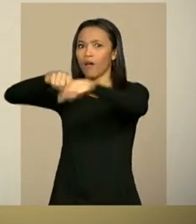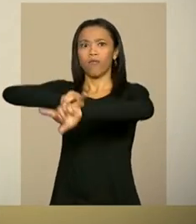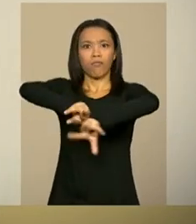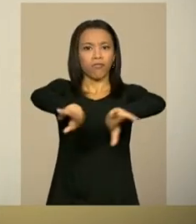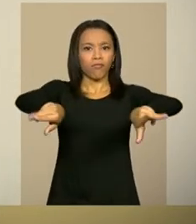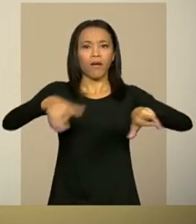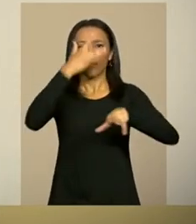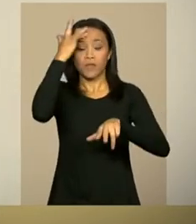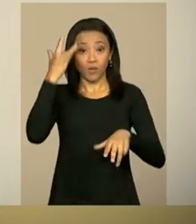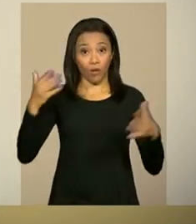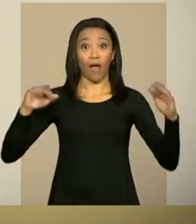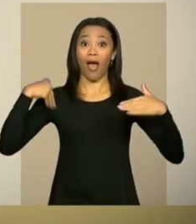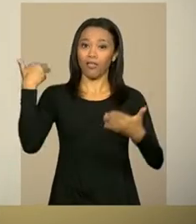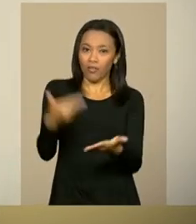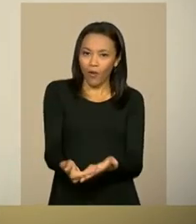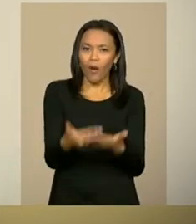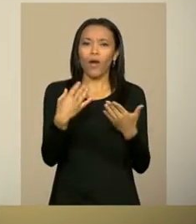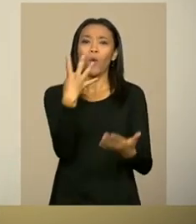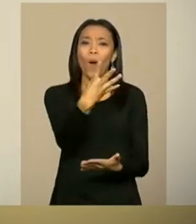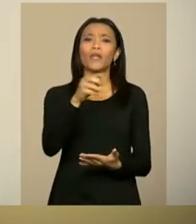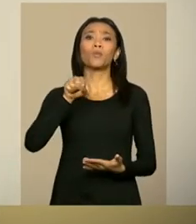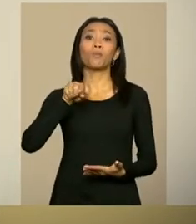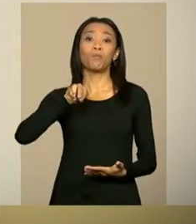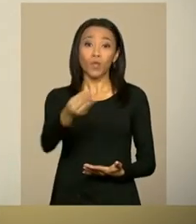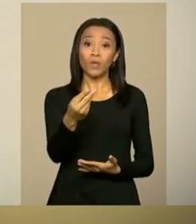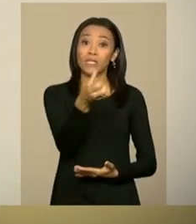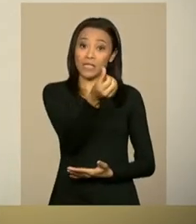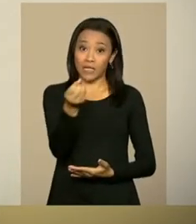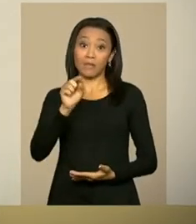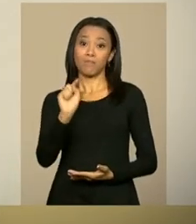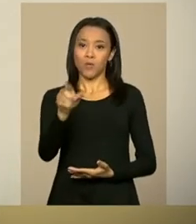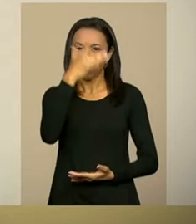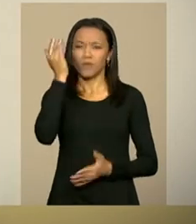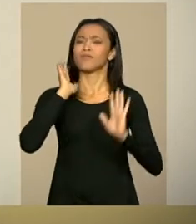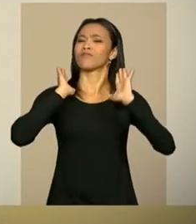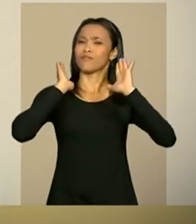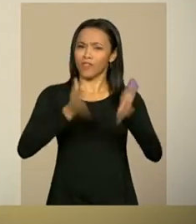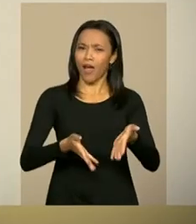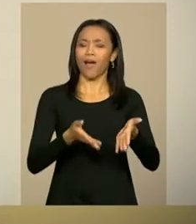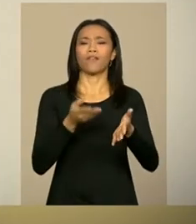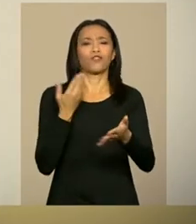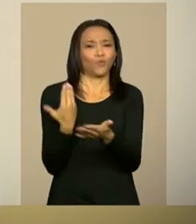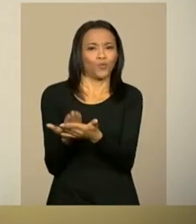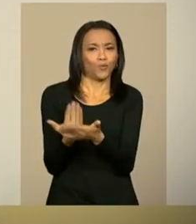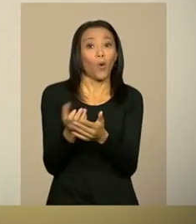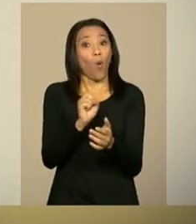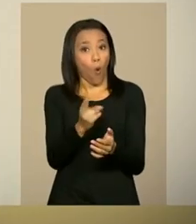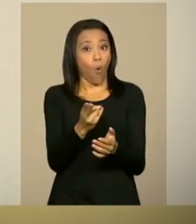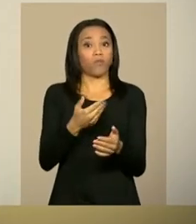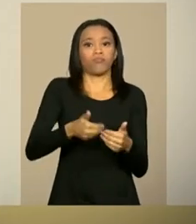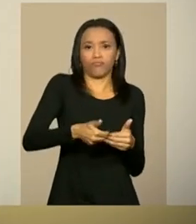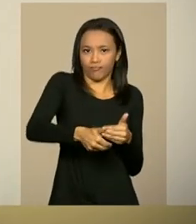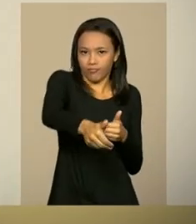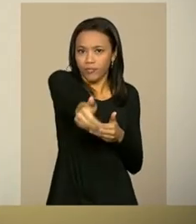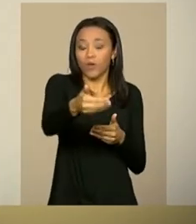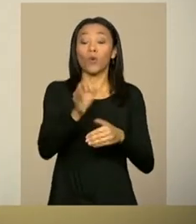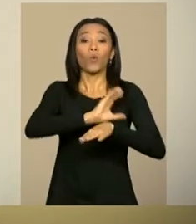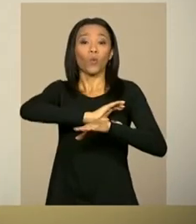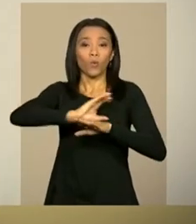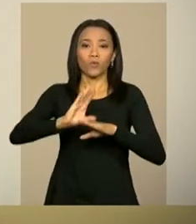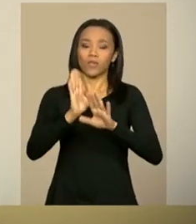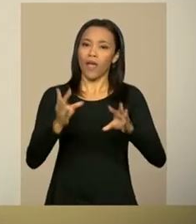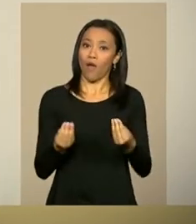até agora 4 milhões e 600 mil pessoas já fizeram ou estão fazendo um dos cursos